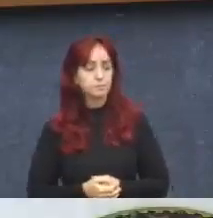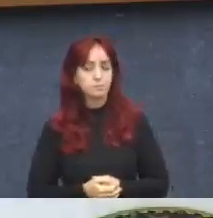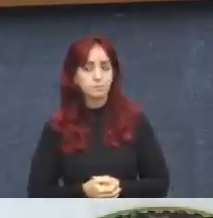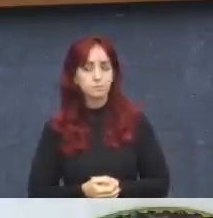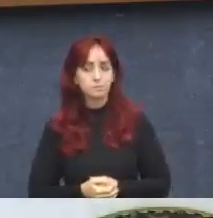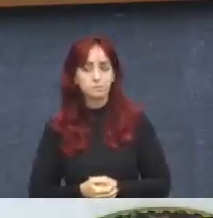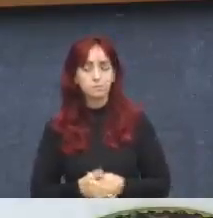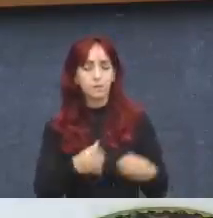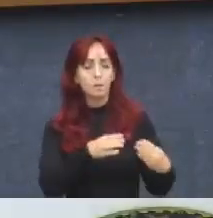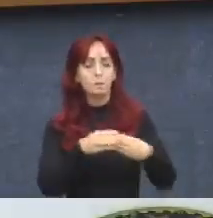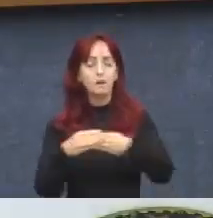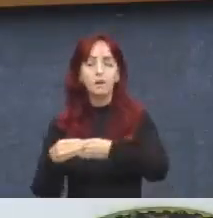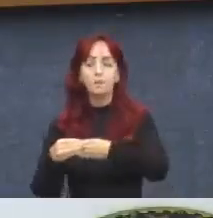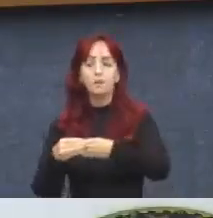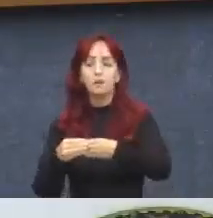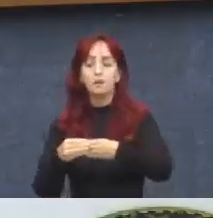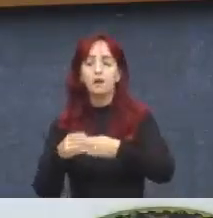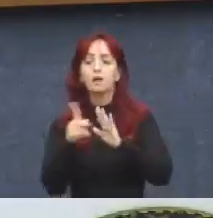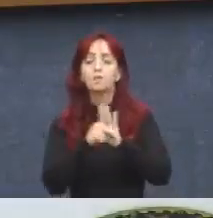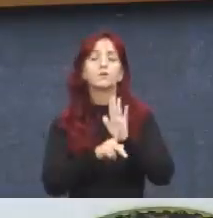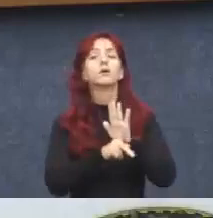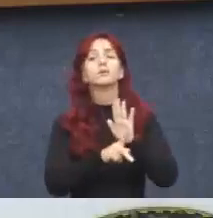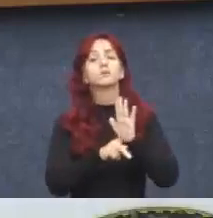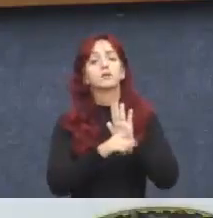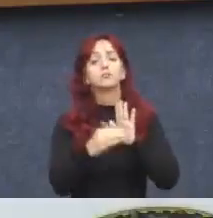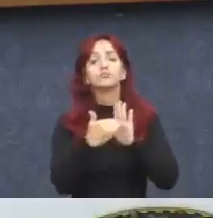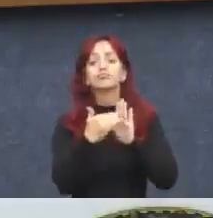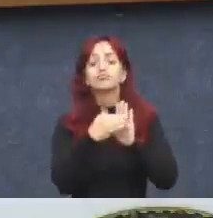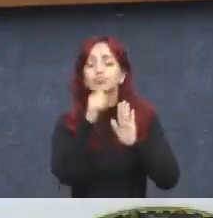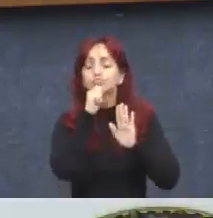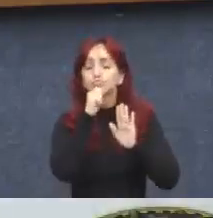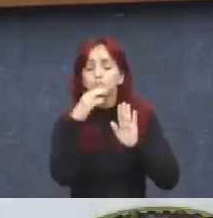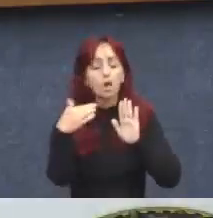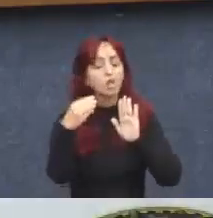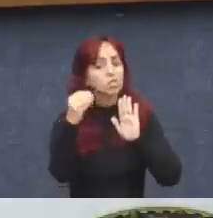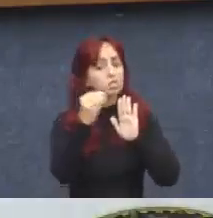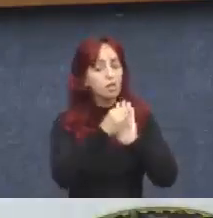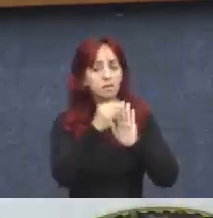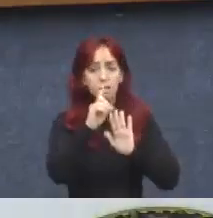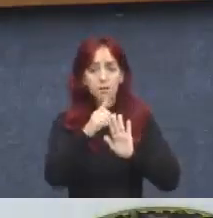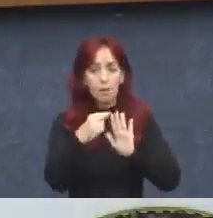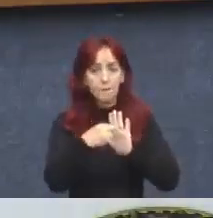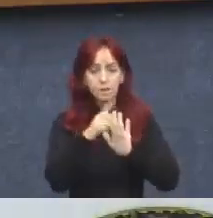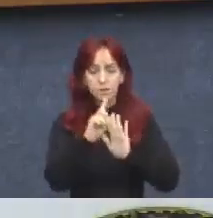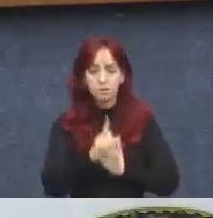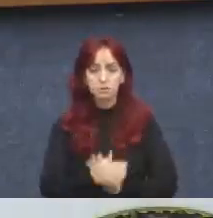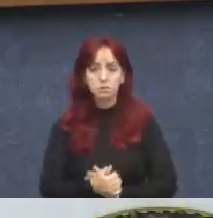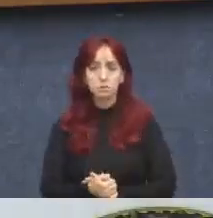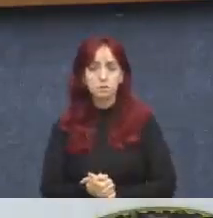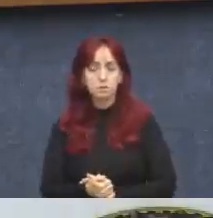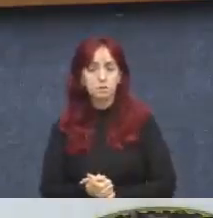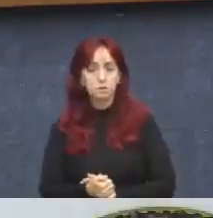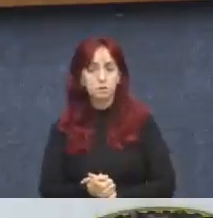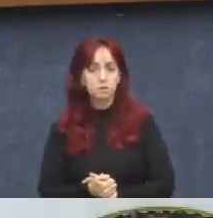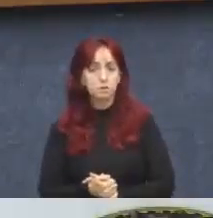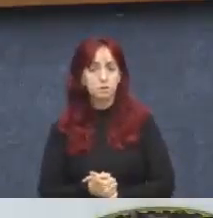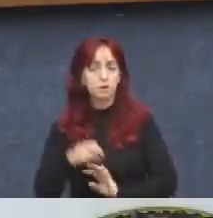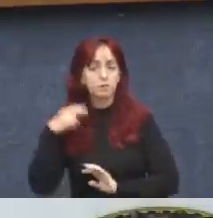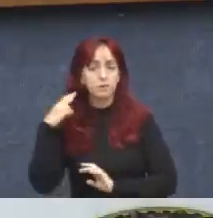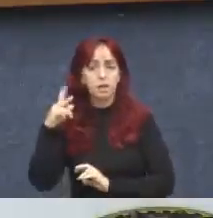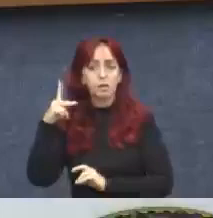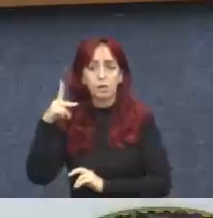Está encaminhando agora o projeto na parte não destacada. Né? Então, encaminhar, vereador Pedro